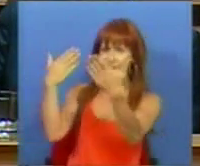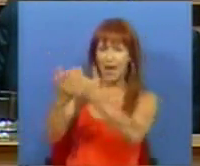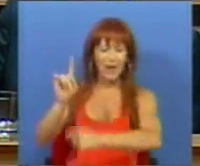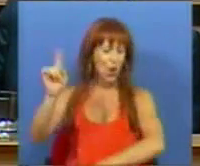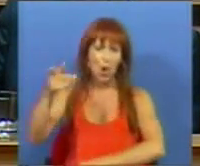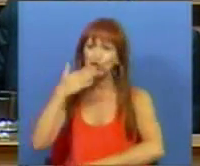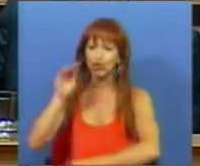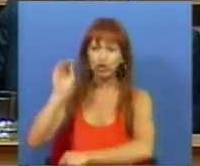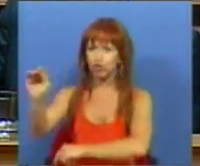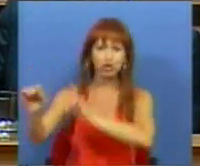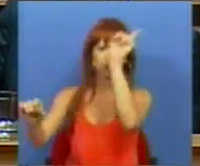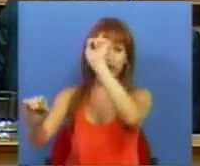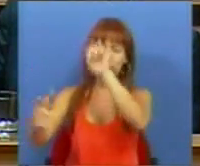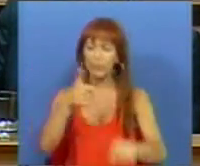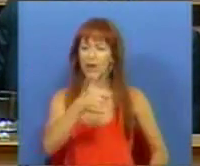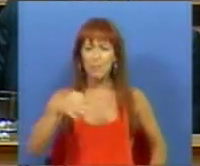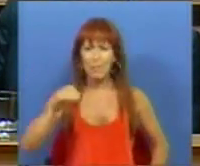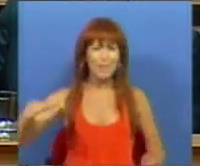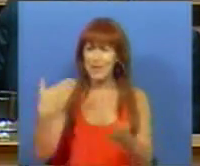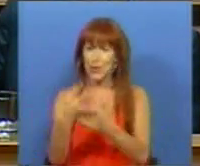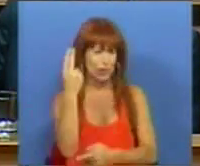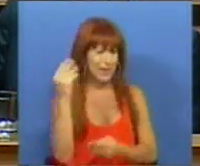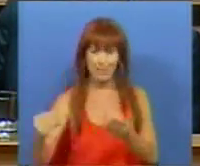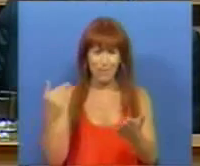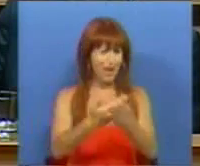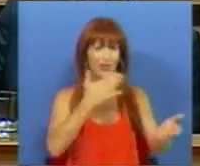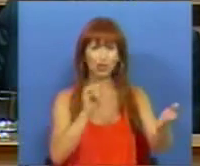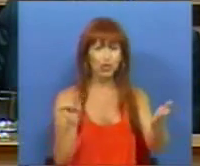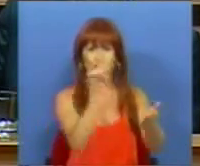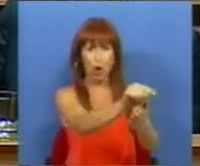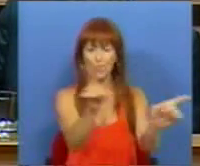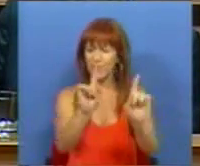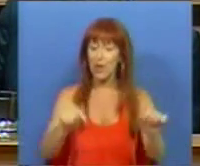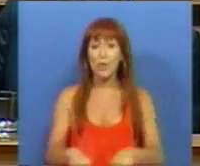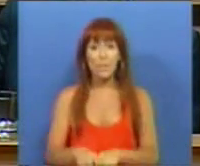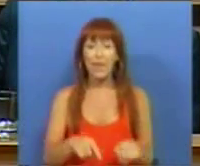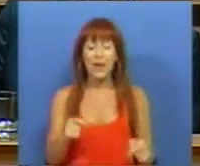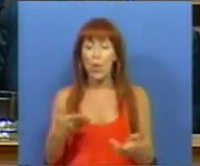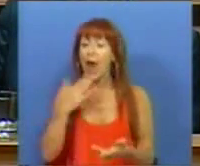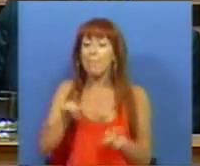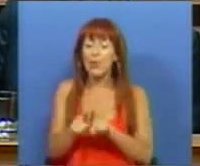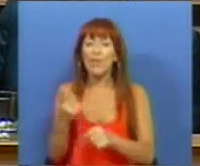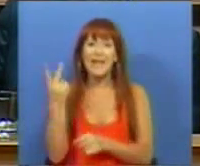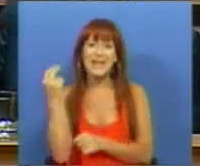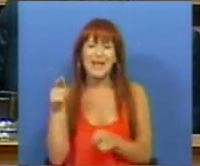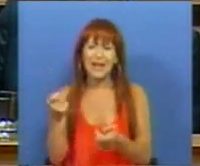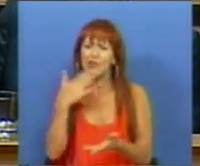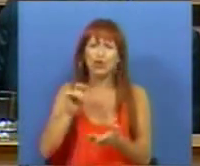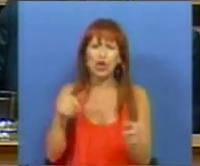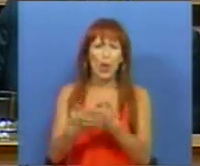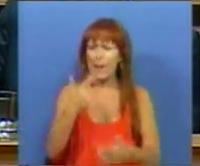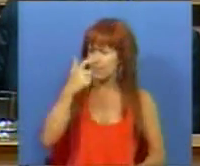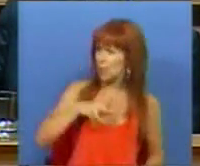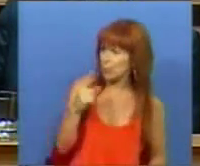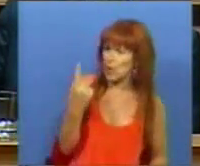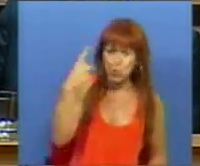não o crédito, porque o BPP não deu 1 cêntimo de crédito. Não usou esse dinheiro para 1 cêntimo de crédito. Não houve um